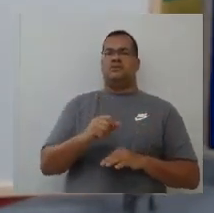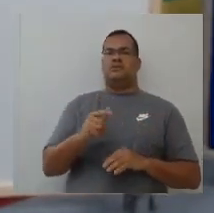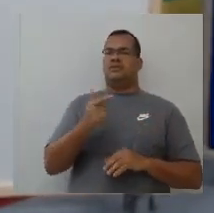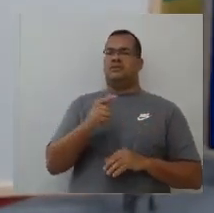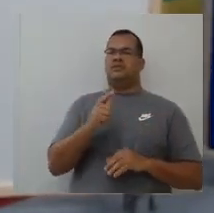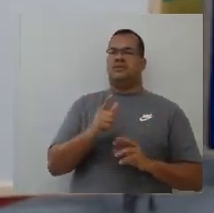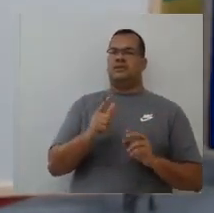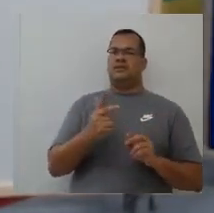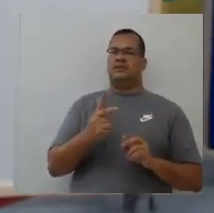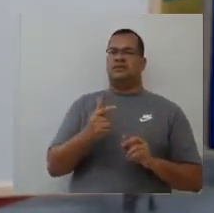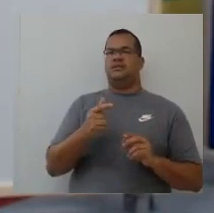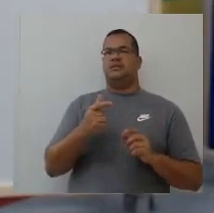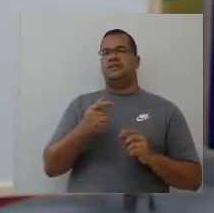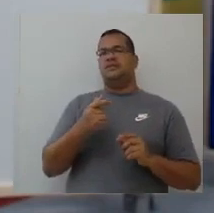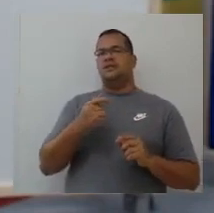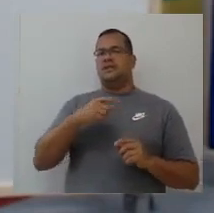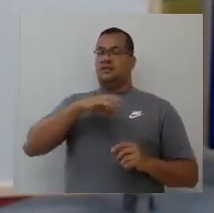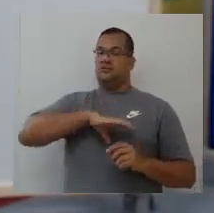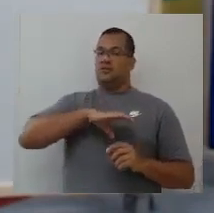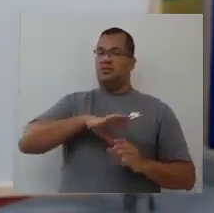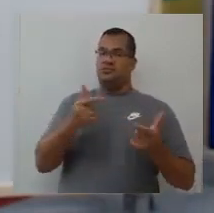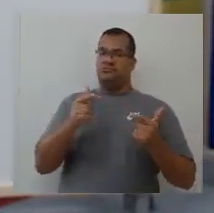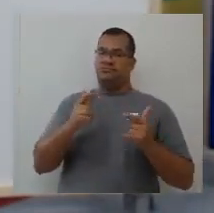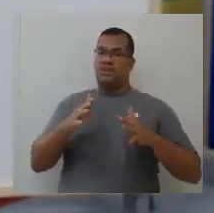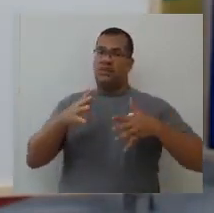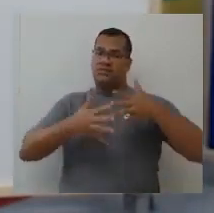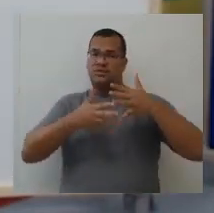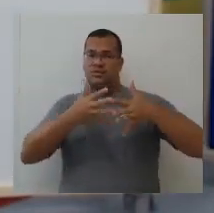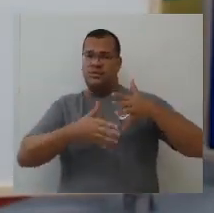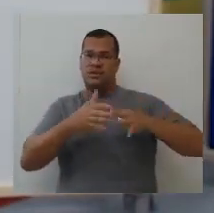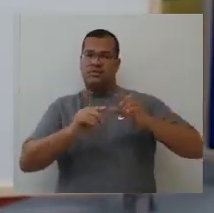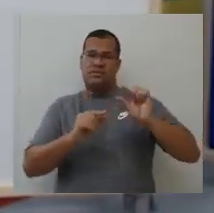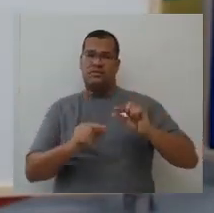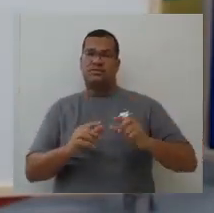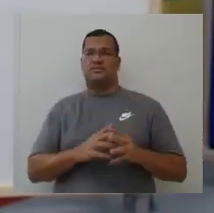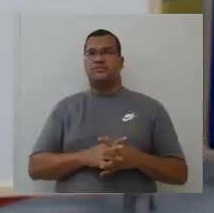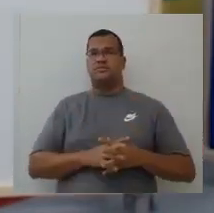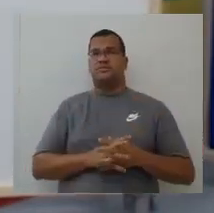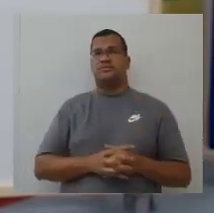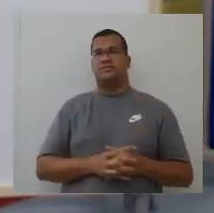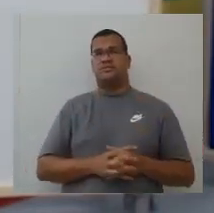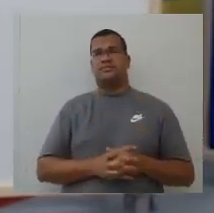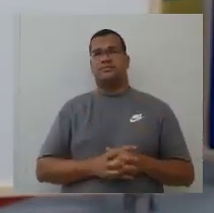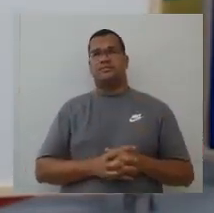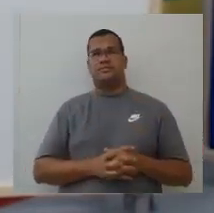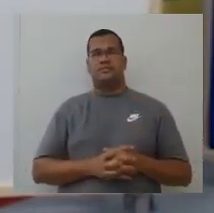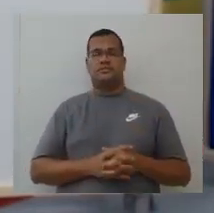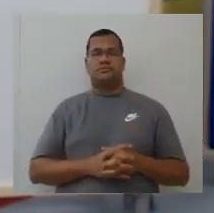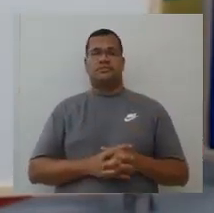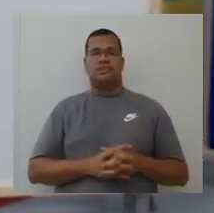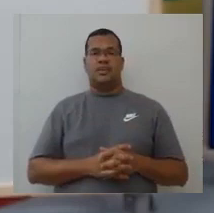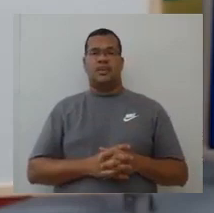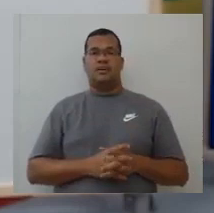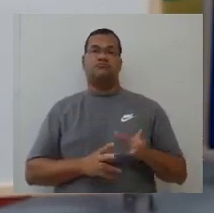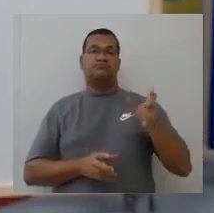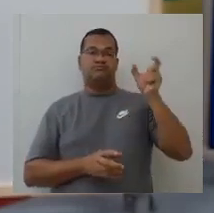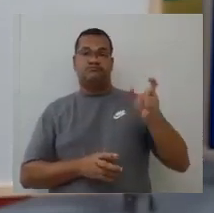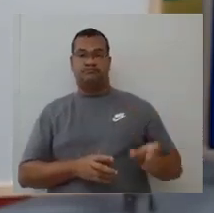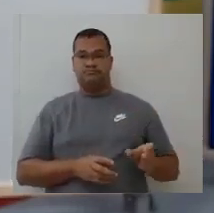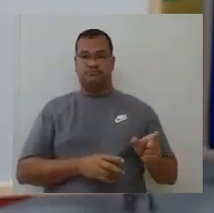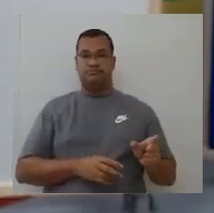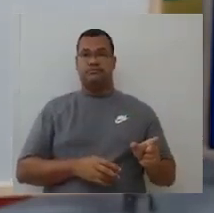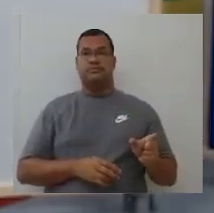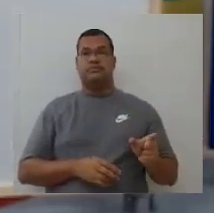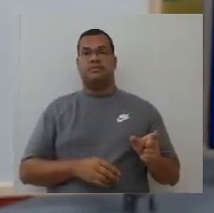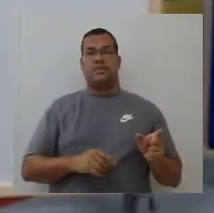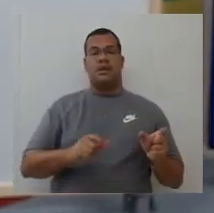na língua portuguesa, por isso talvez complique um pouco vocês. Então, para negar, qual a sequência? Sujeito. Depois do sujeito eu